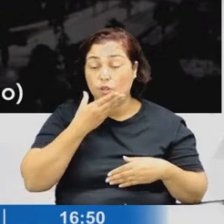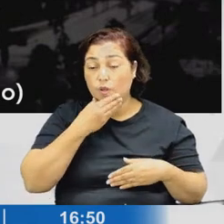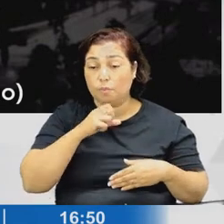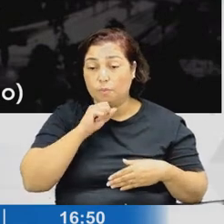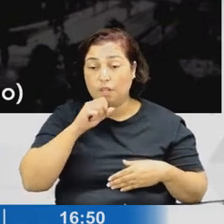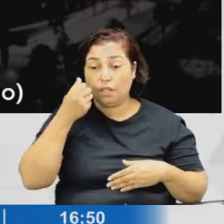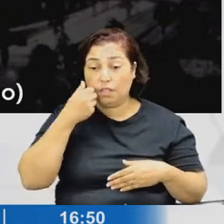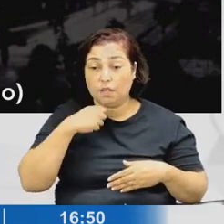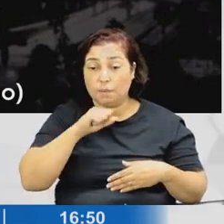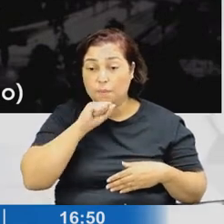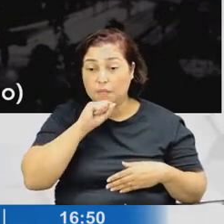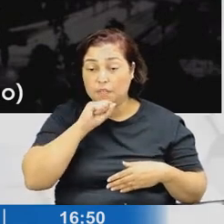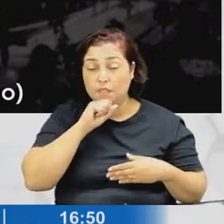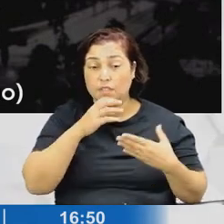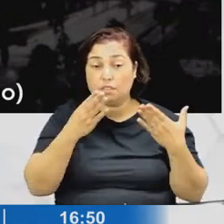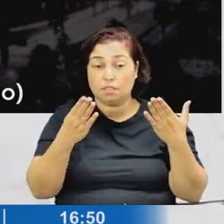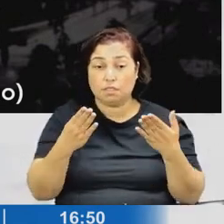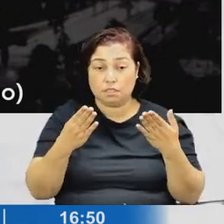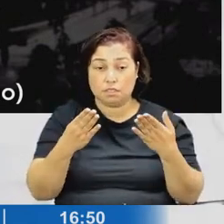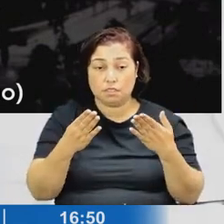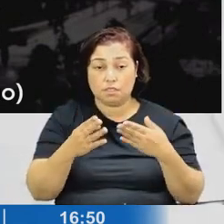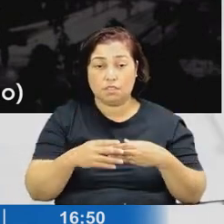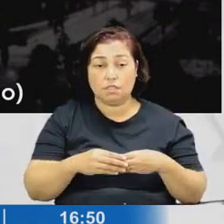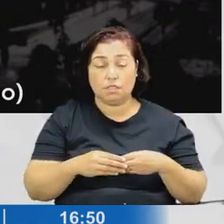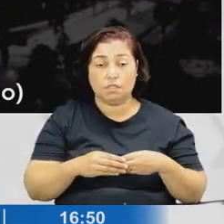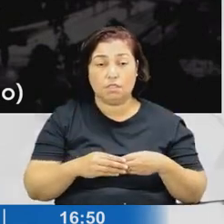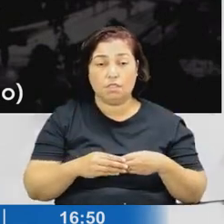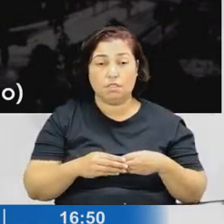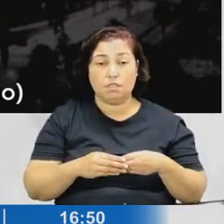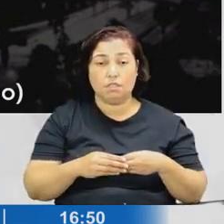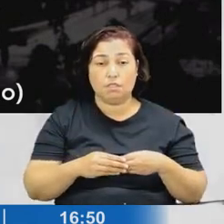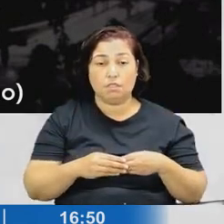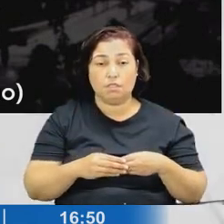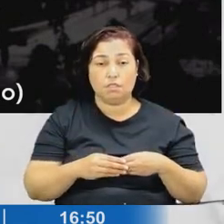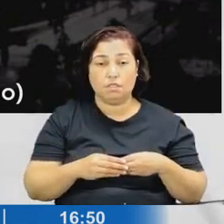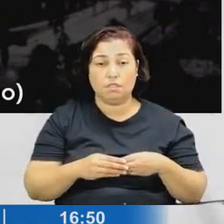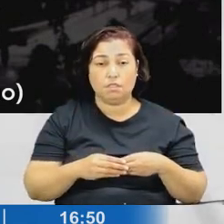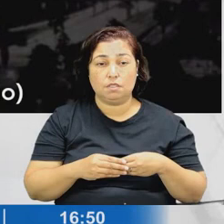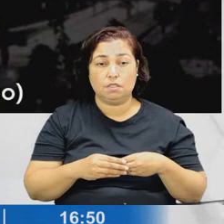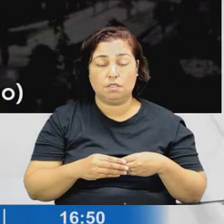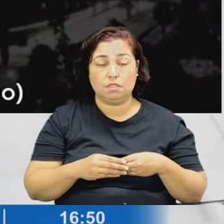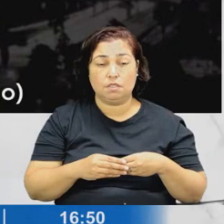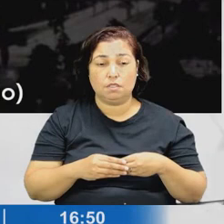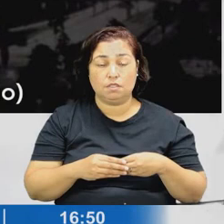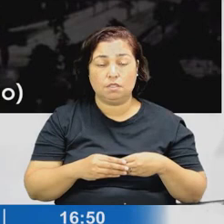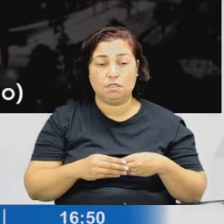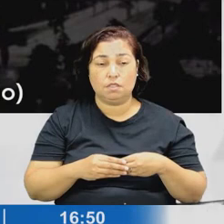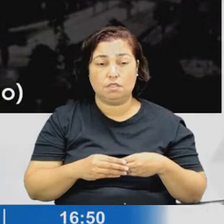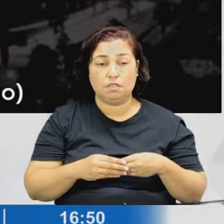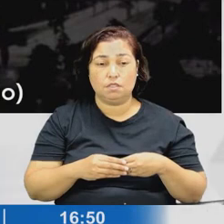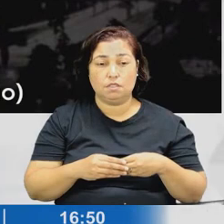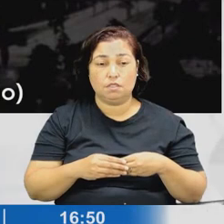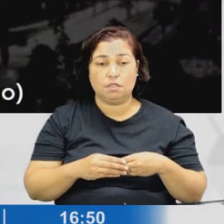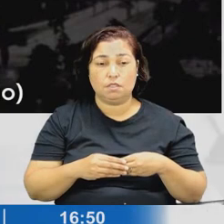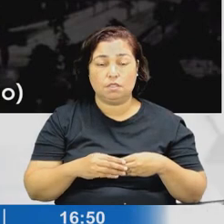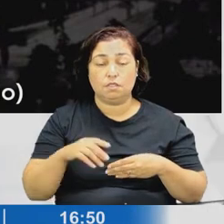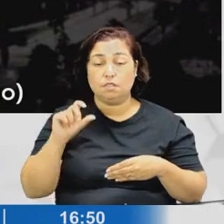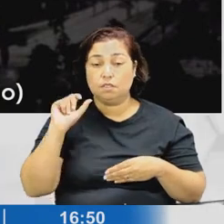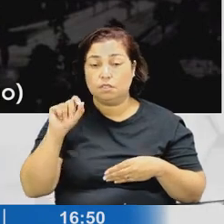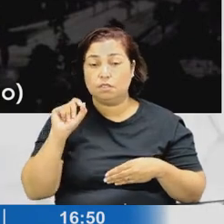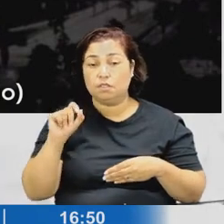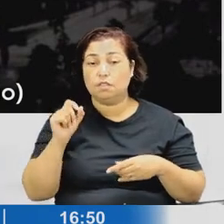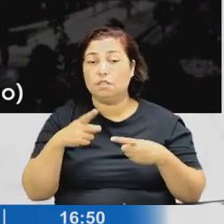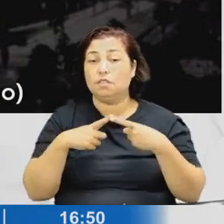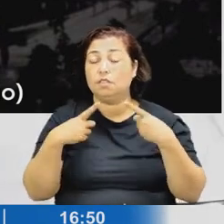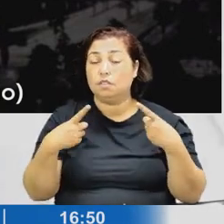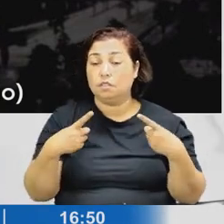do das massas o arquétipo pai e mãe ele não é mais protagonista quem tem o arquétipo